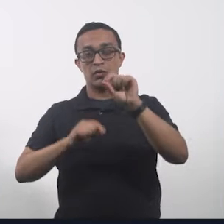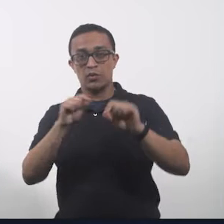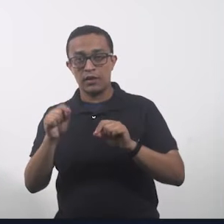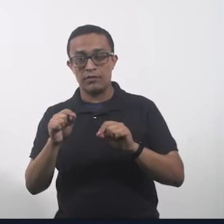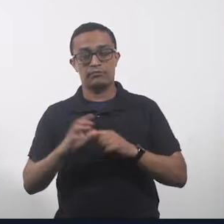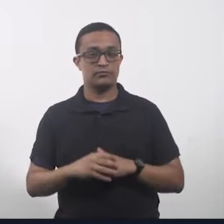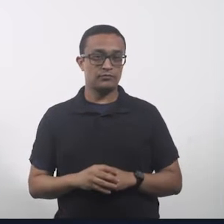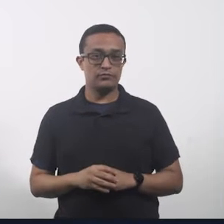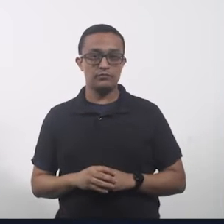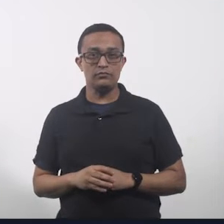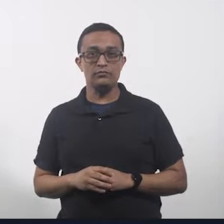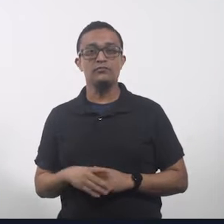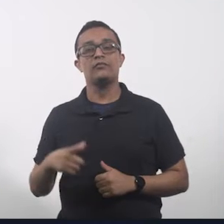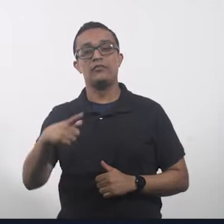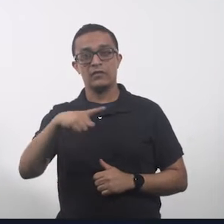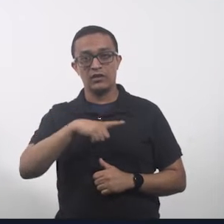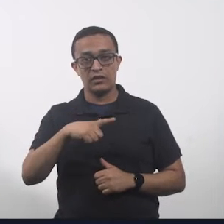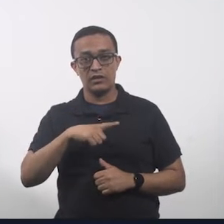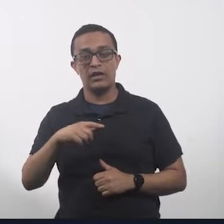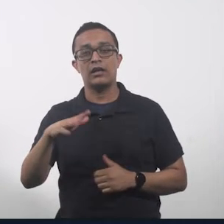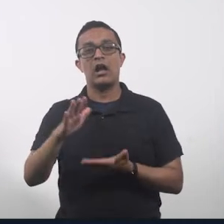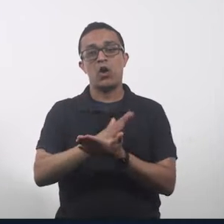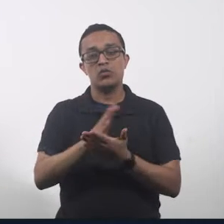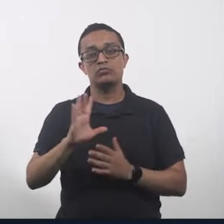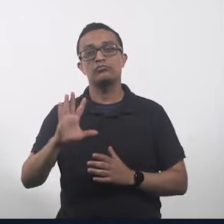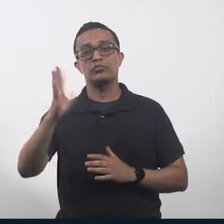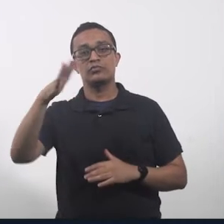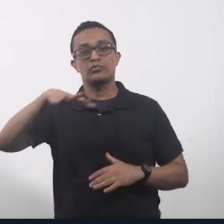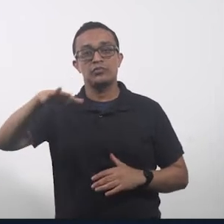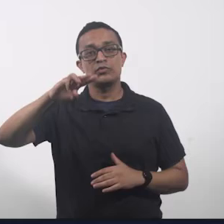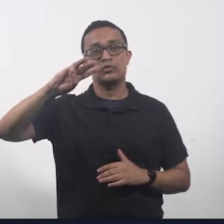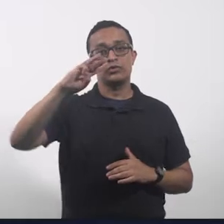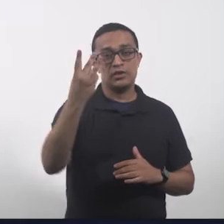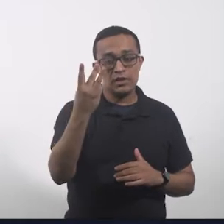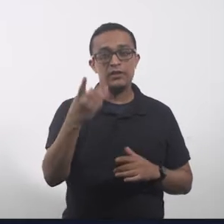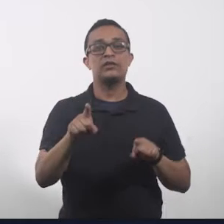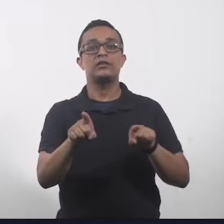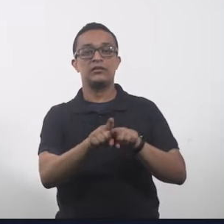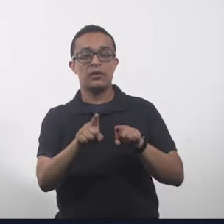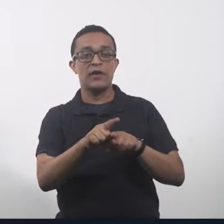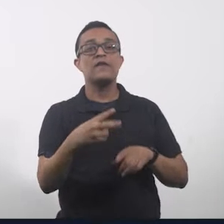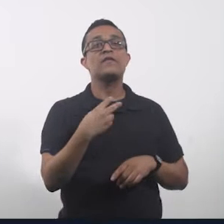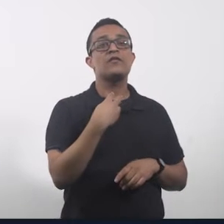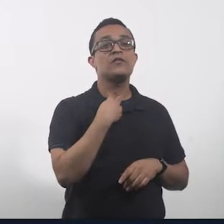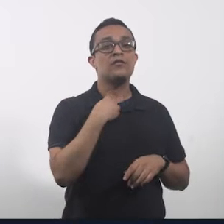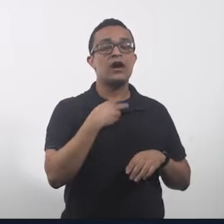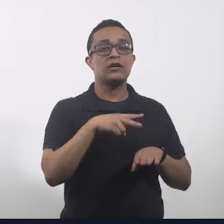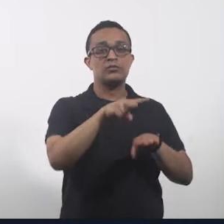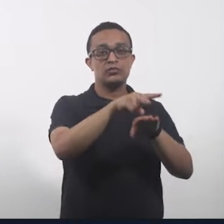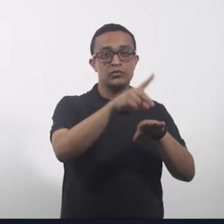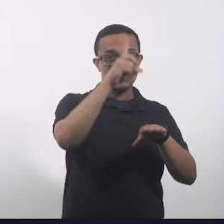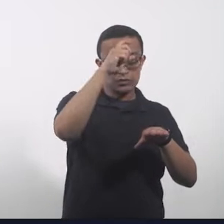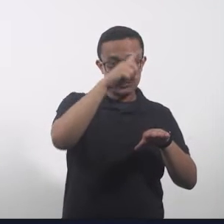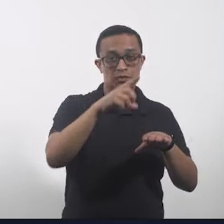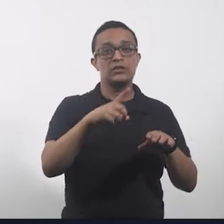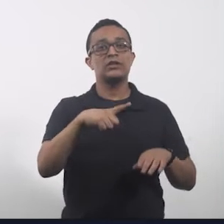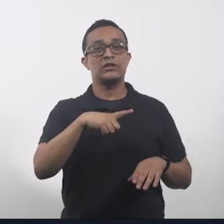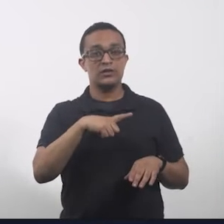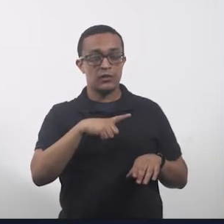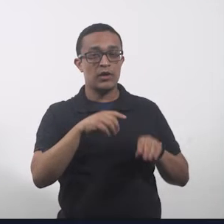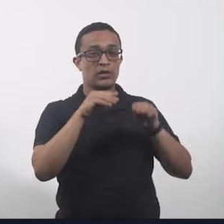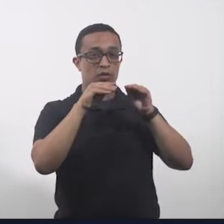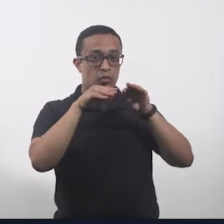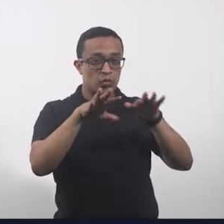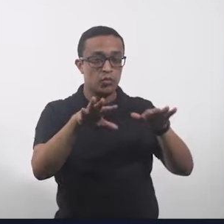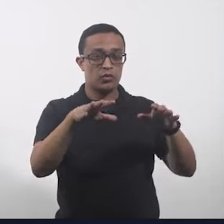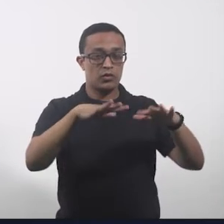de casos no nível de transmissão 3. As novas SRAGs hospitalizadas já teríamos atingido o nível de transmissão